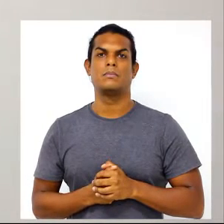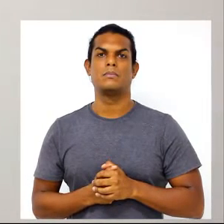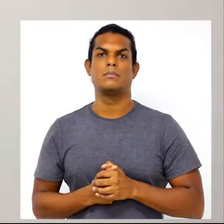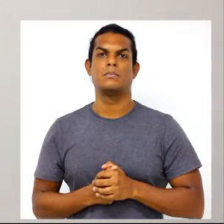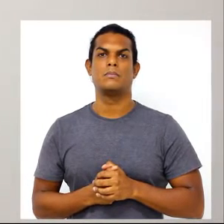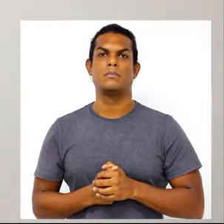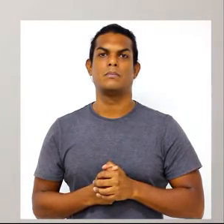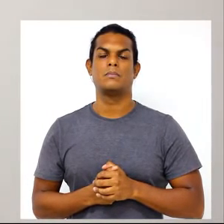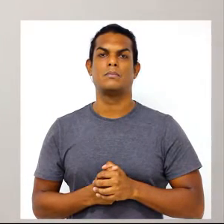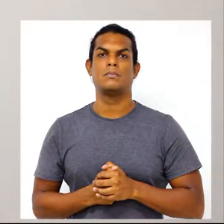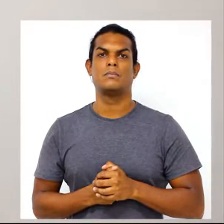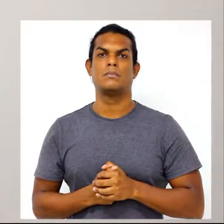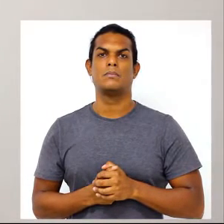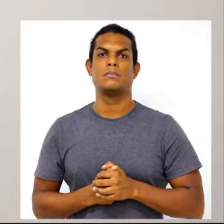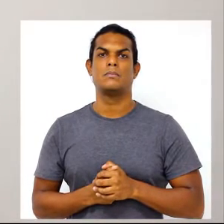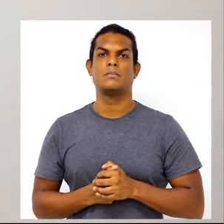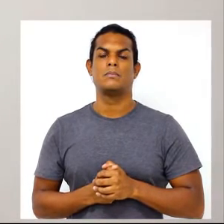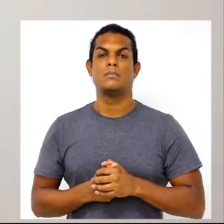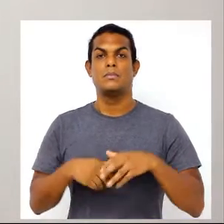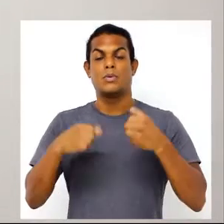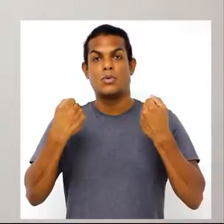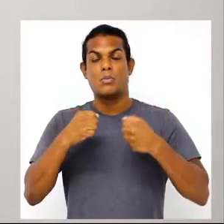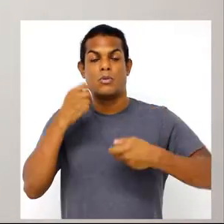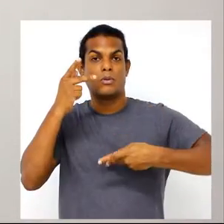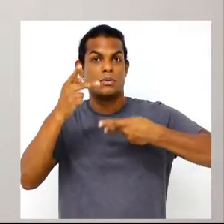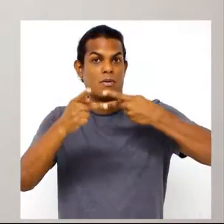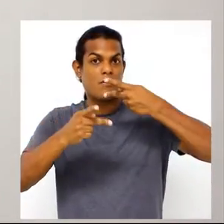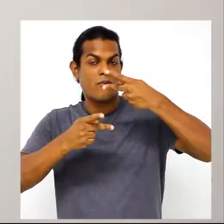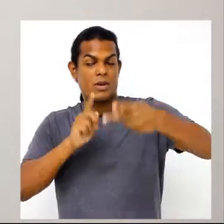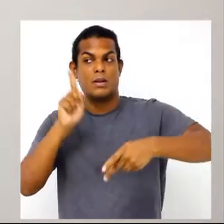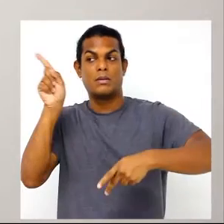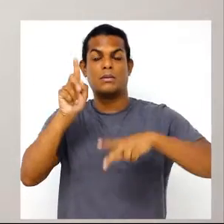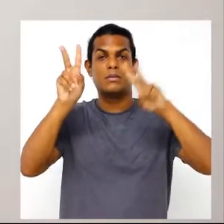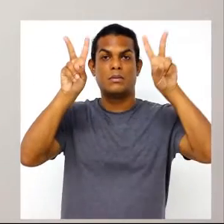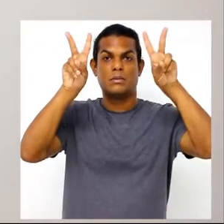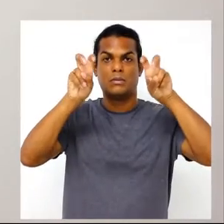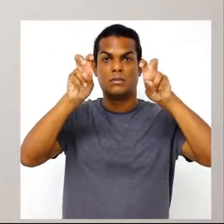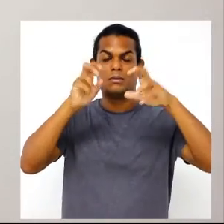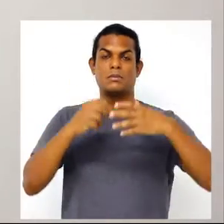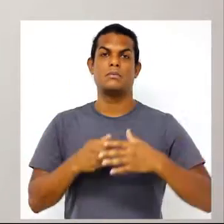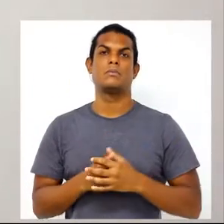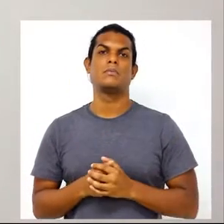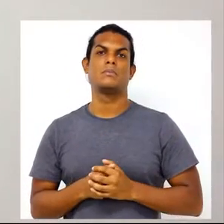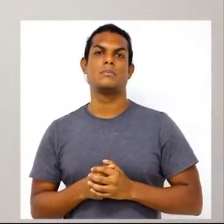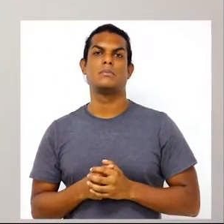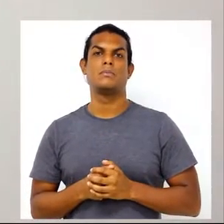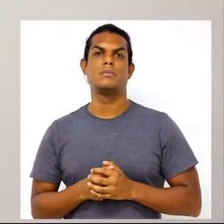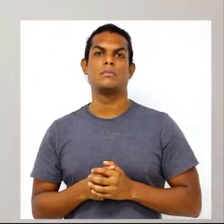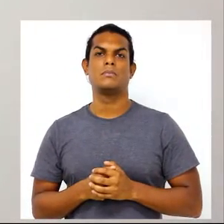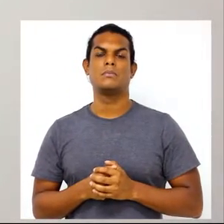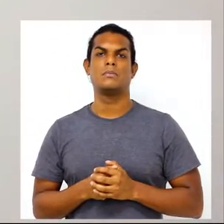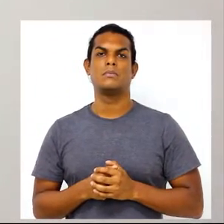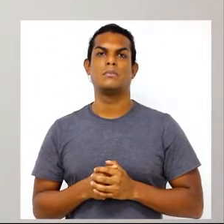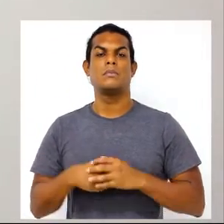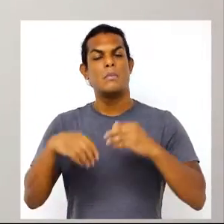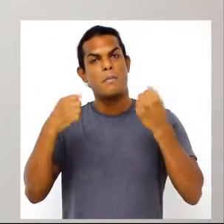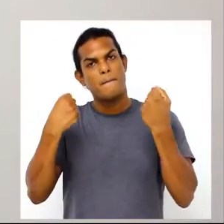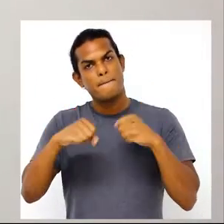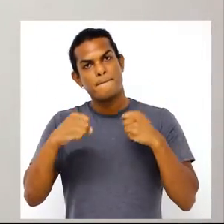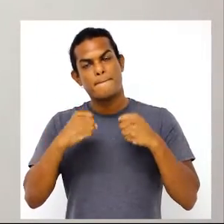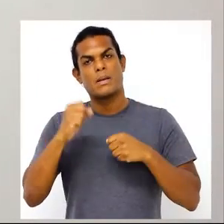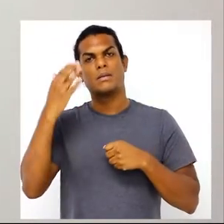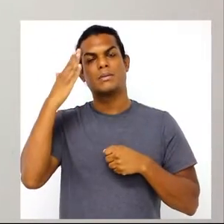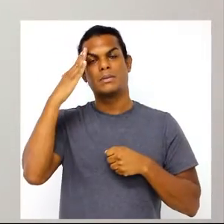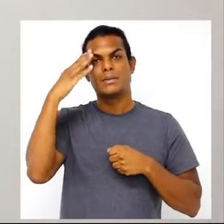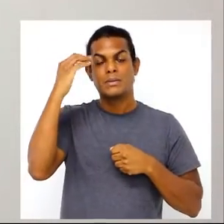para que eu possa falar sobre esse assunto, para garantir uma unidade temática, eu